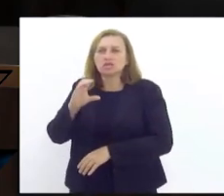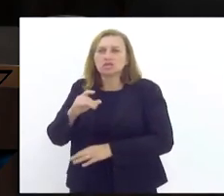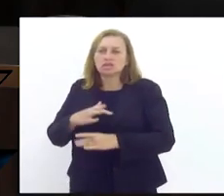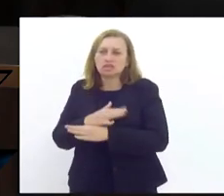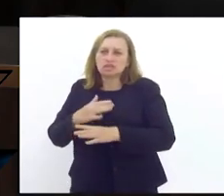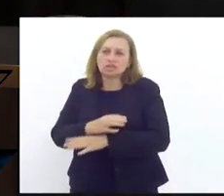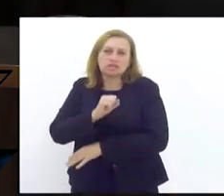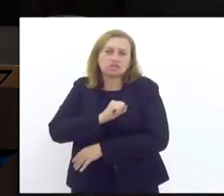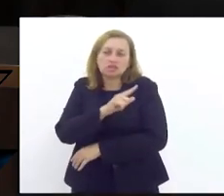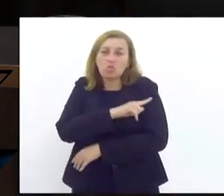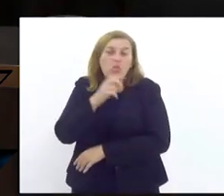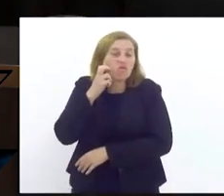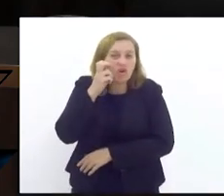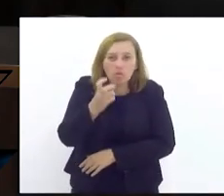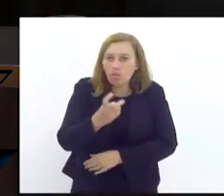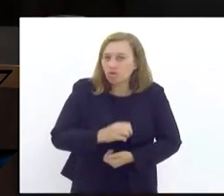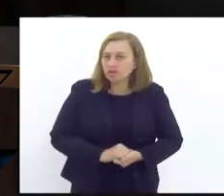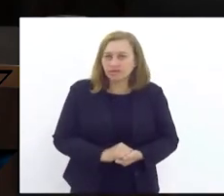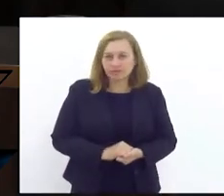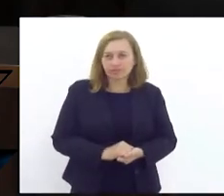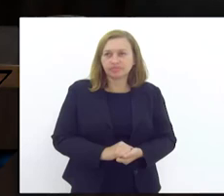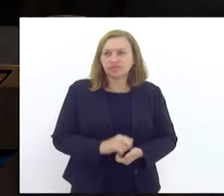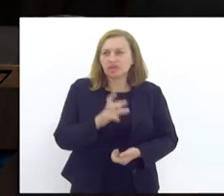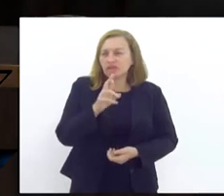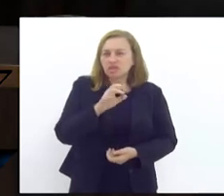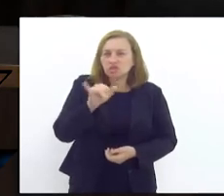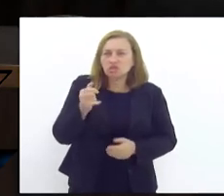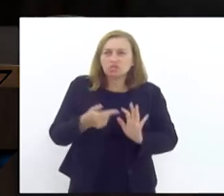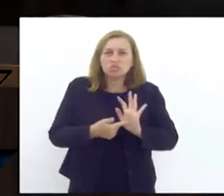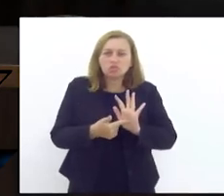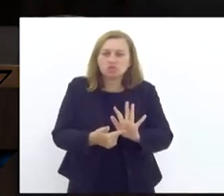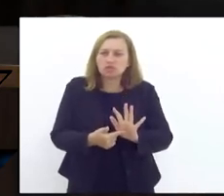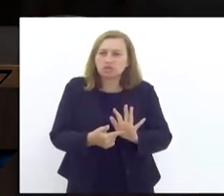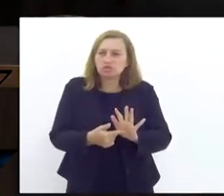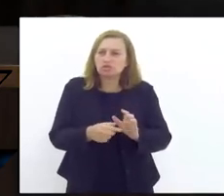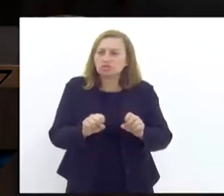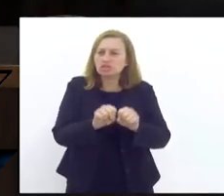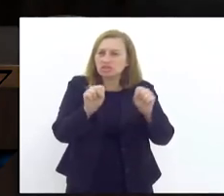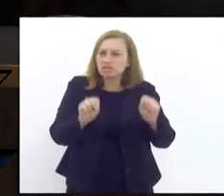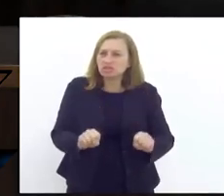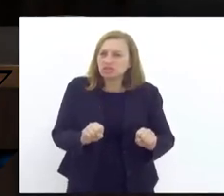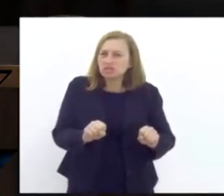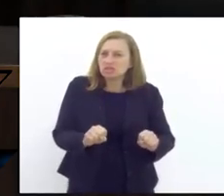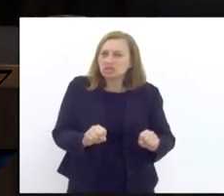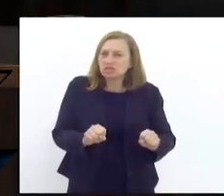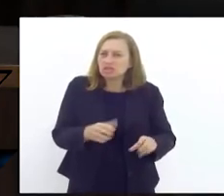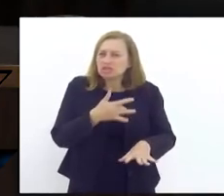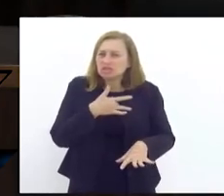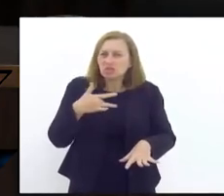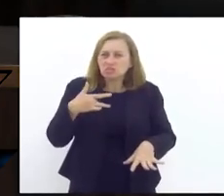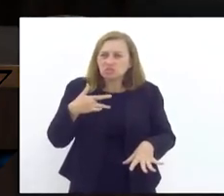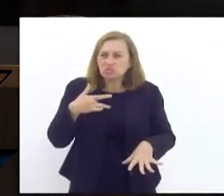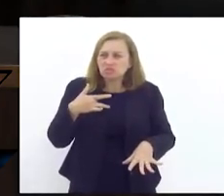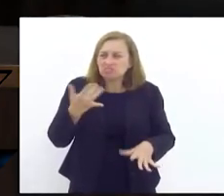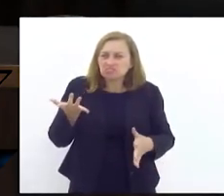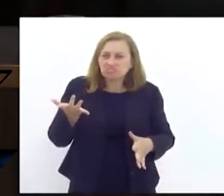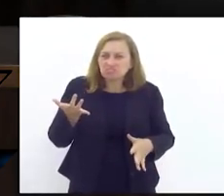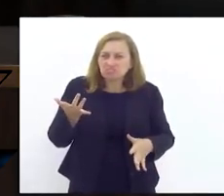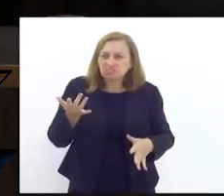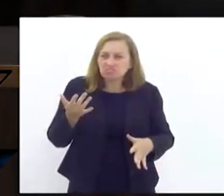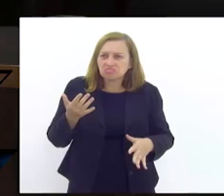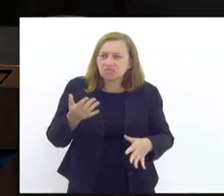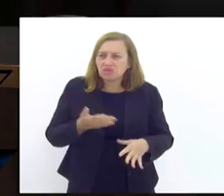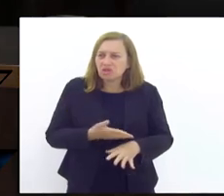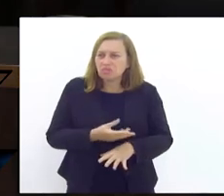cidade está na vergonha né apareceu inclusive no RJ com um sistema de funcionamento de saúde que passa pelas